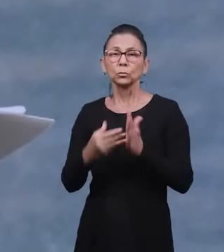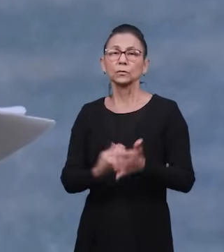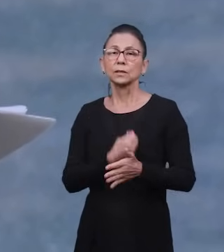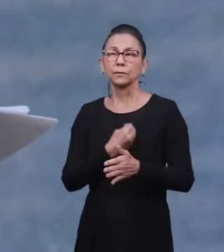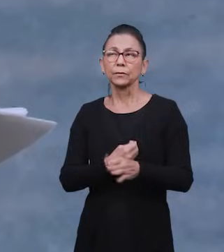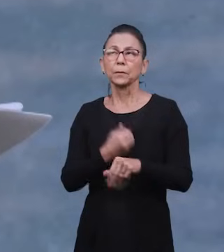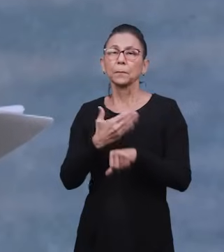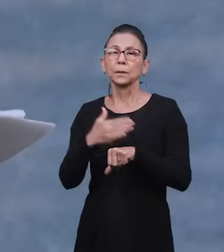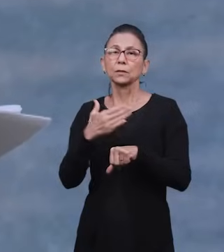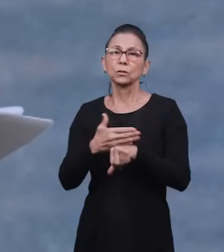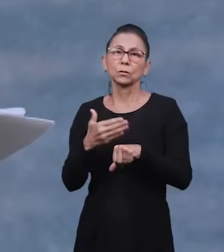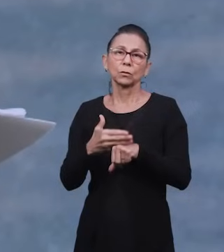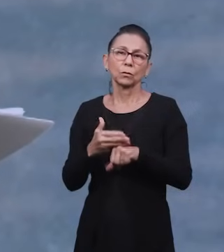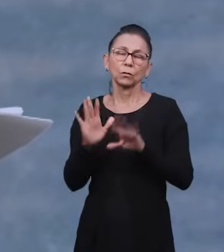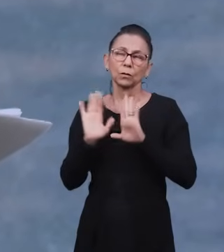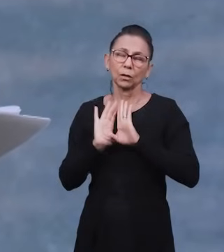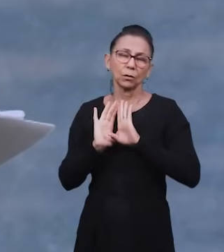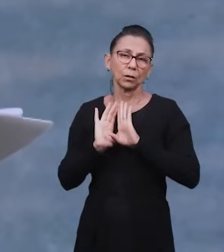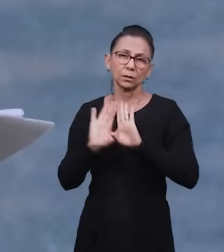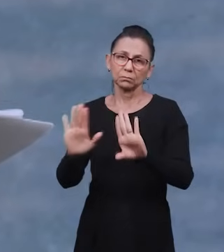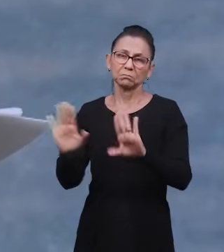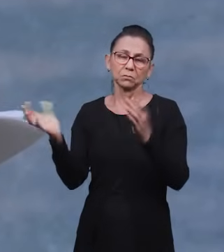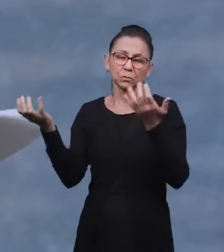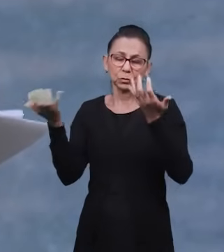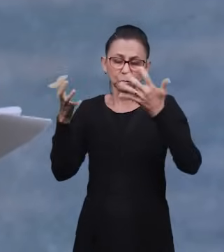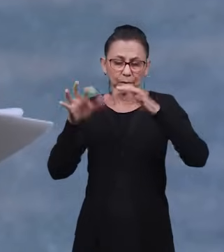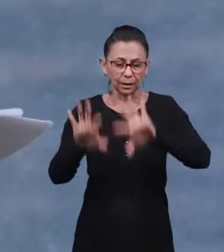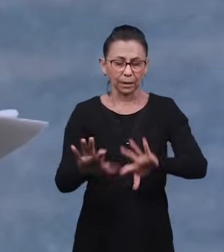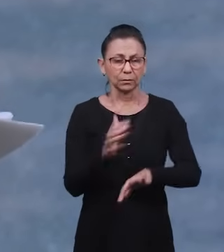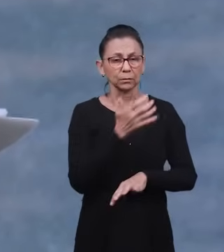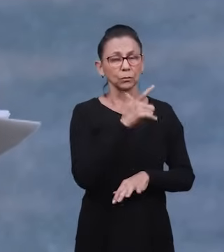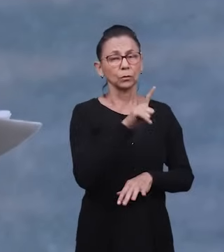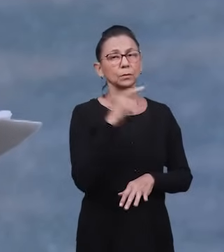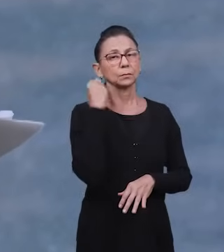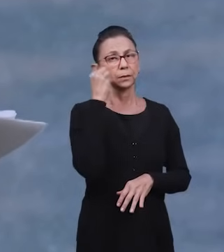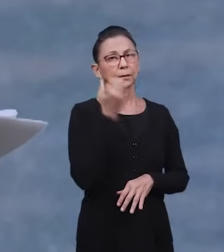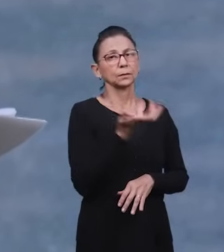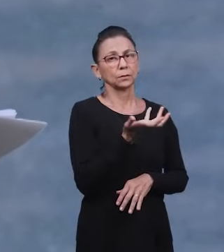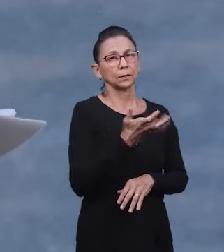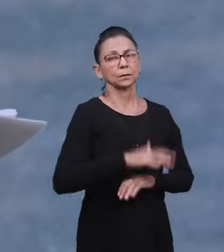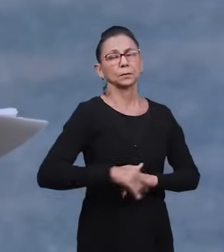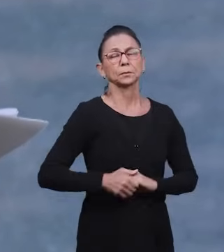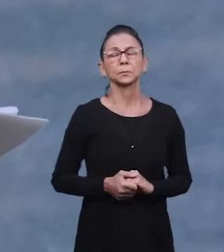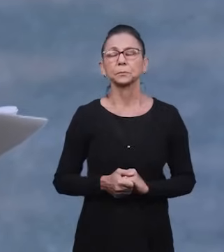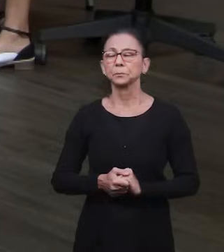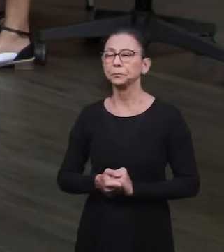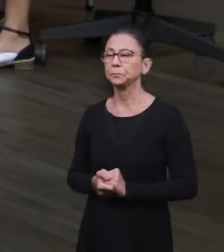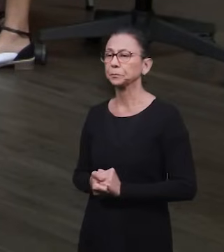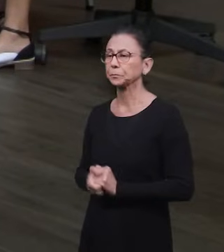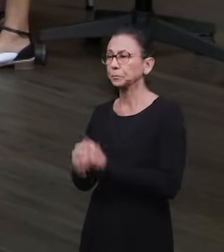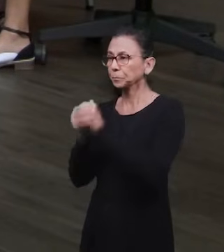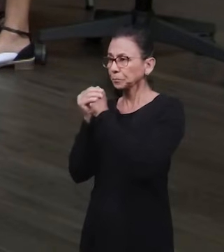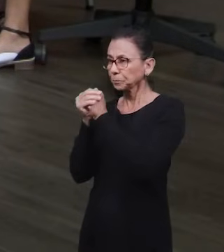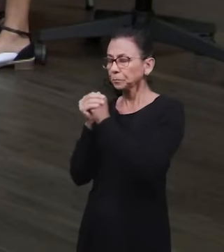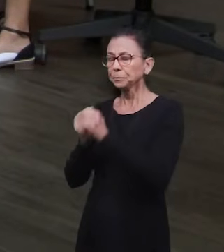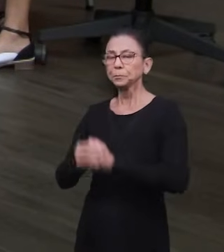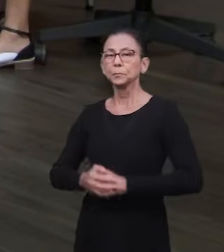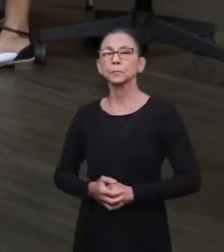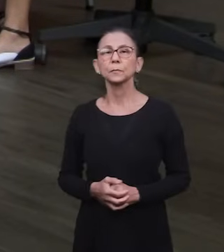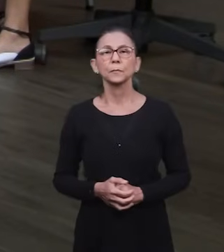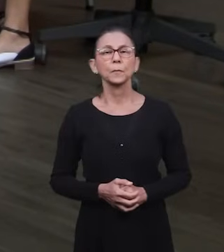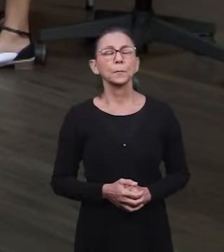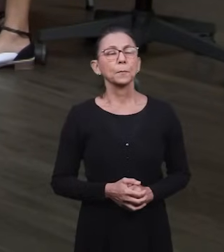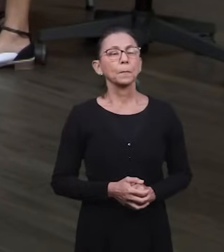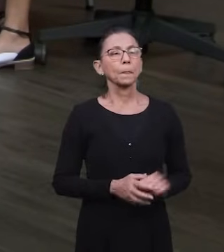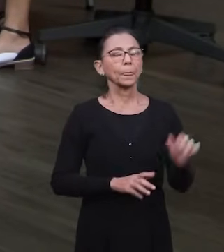Ele diz, a partir de agora, isso para mim não importa mais, estou vivendo agora uma outra experiência. Amém, muito bem respondido.